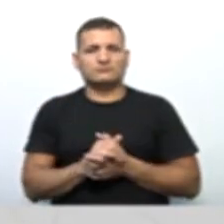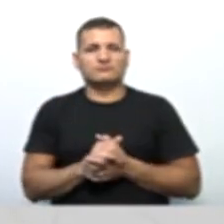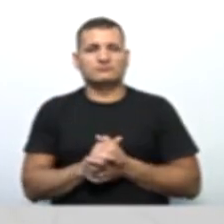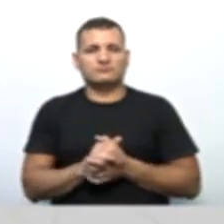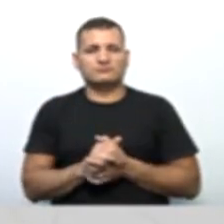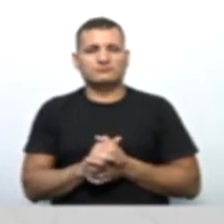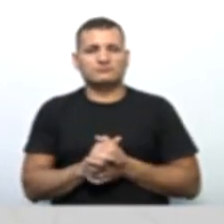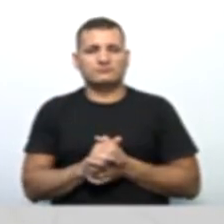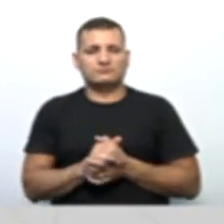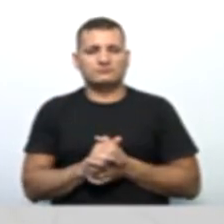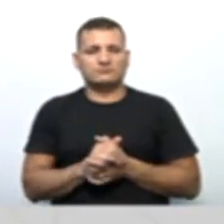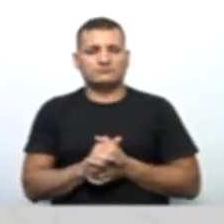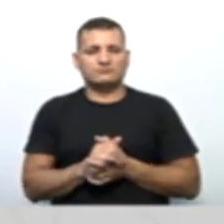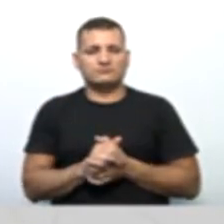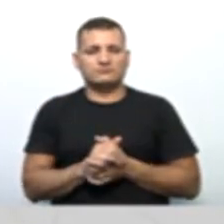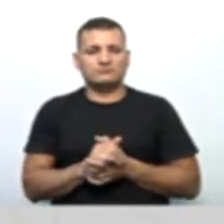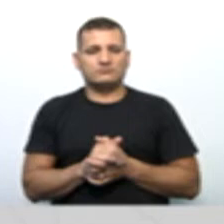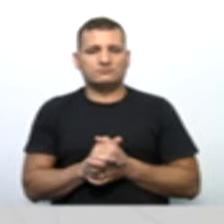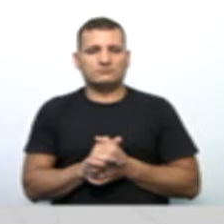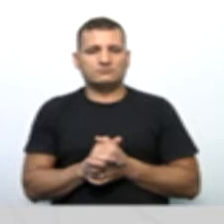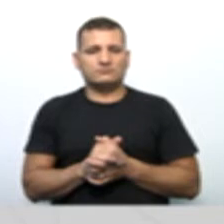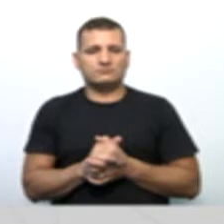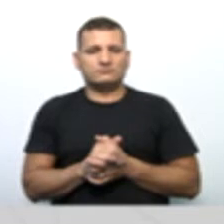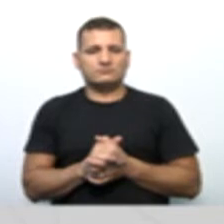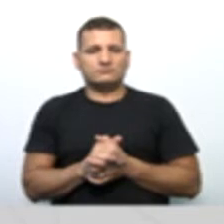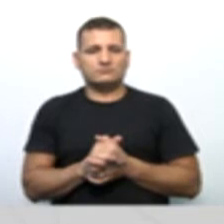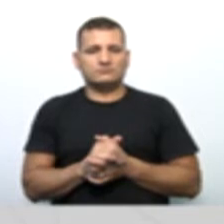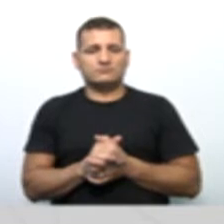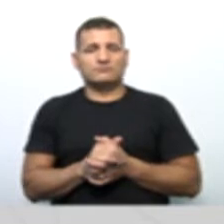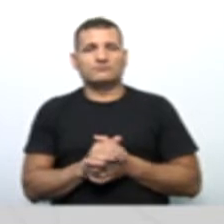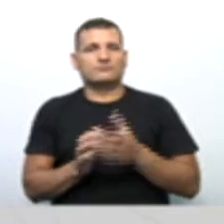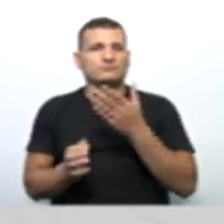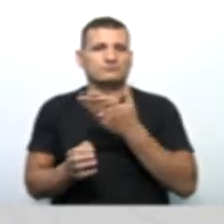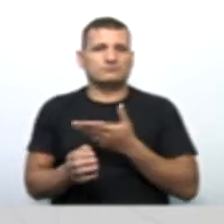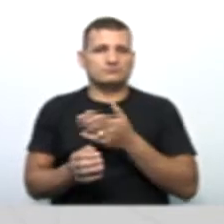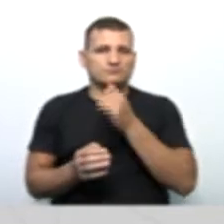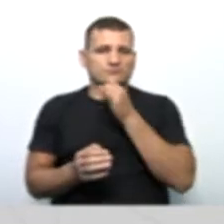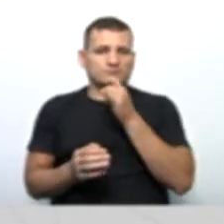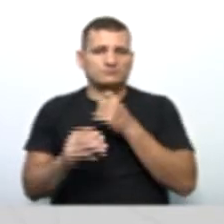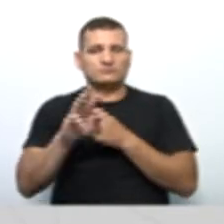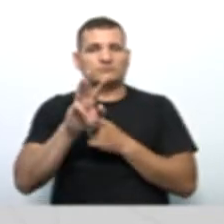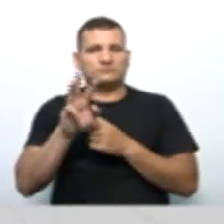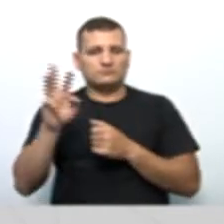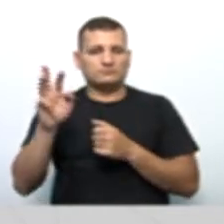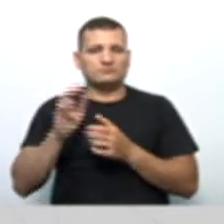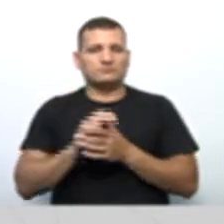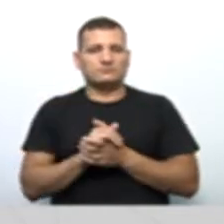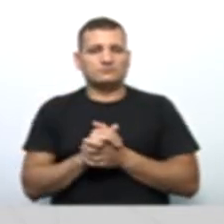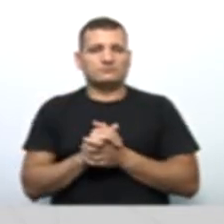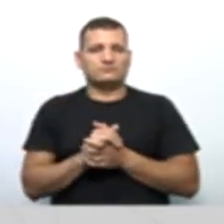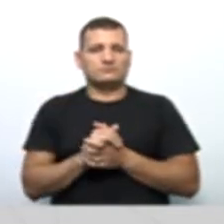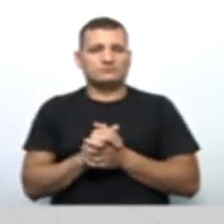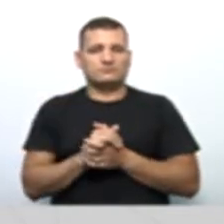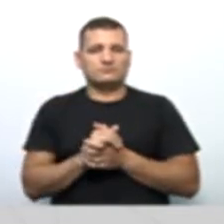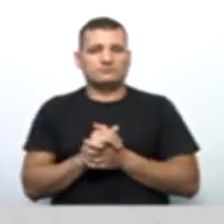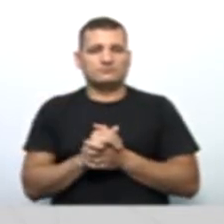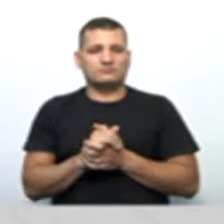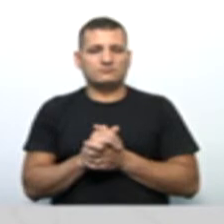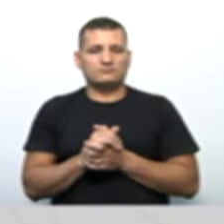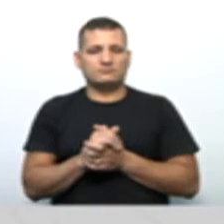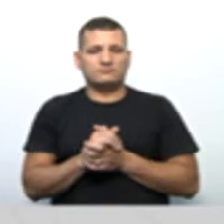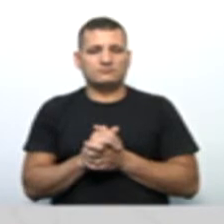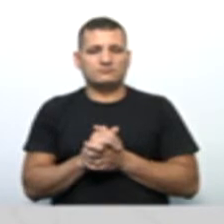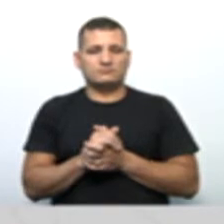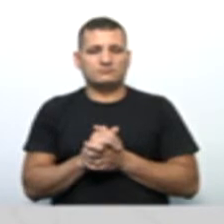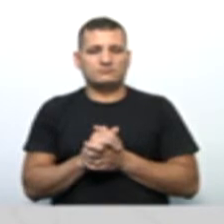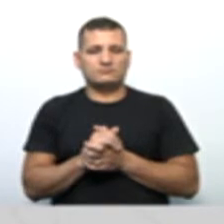demanda estão aqui ó esse é um exemplo de onde não sai tão logo o novo tipo dele é legal mas não parece conectado